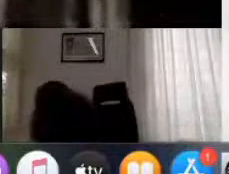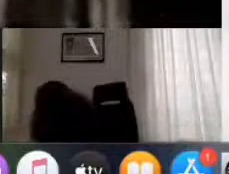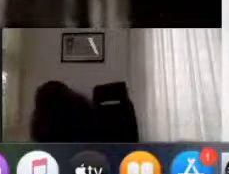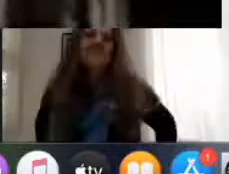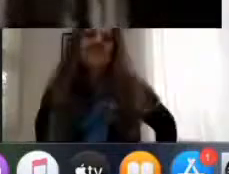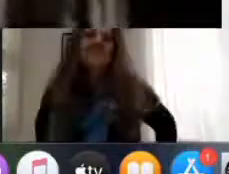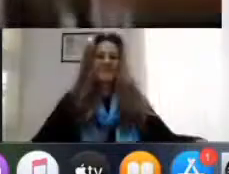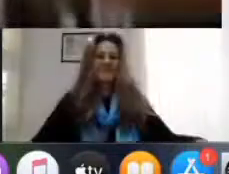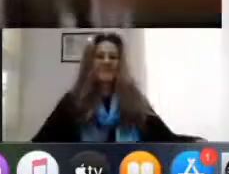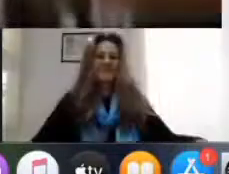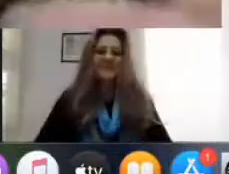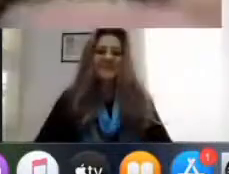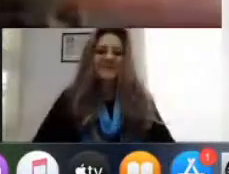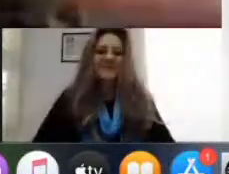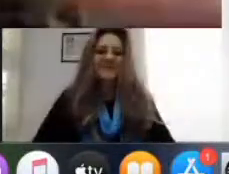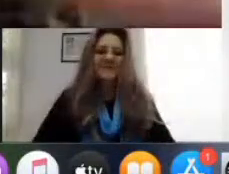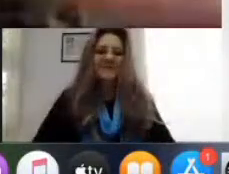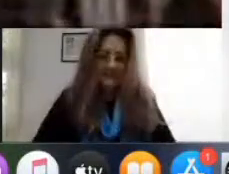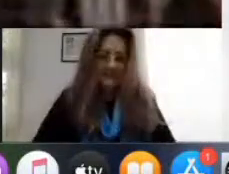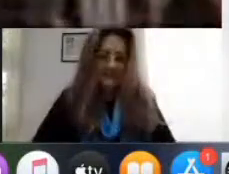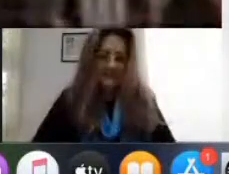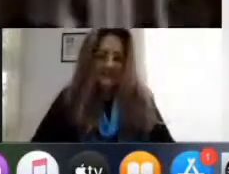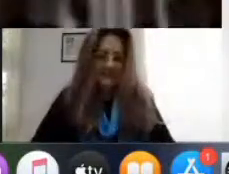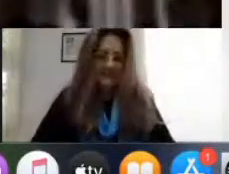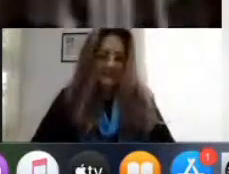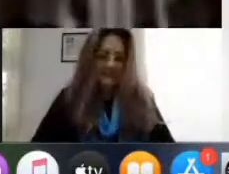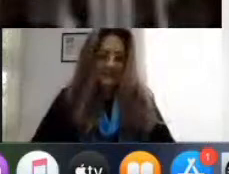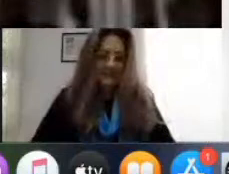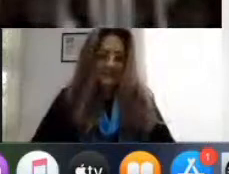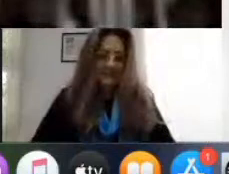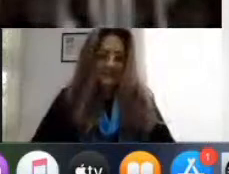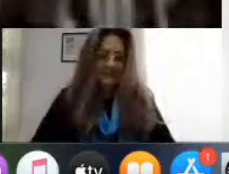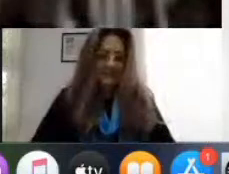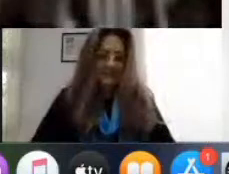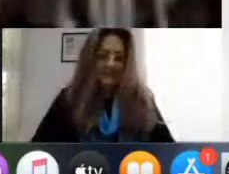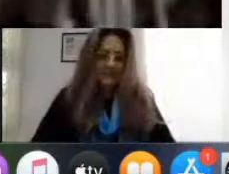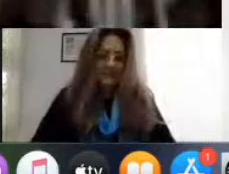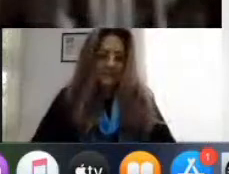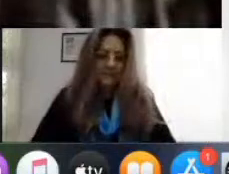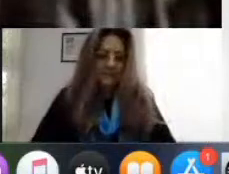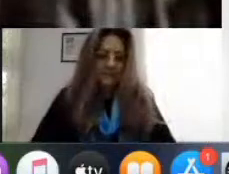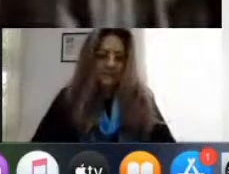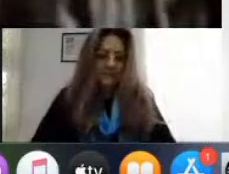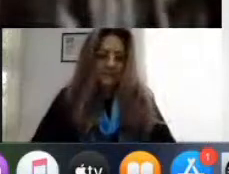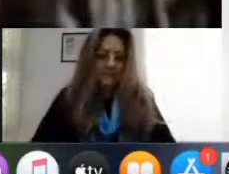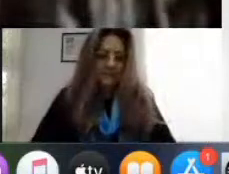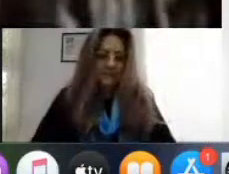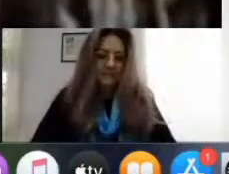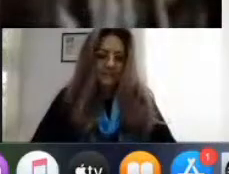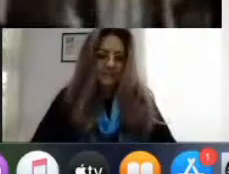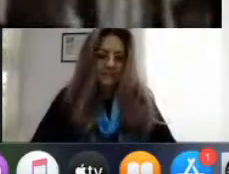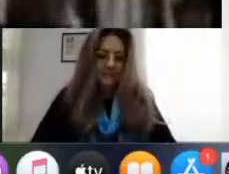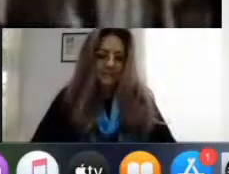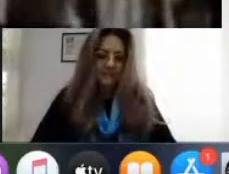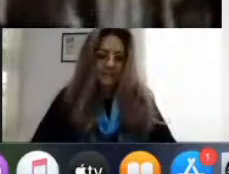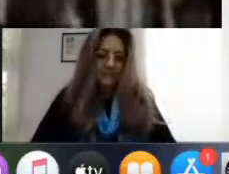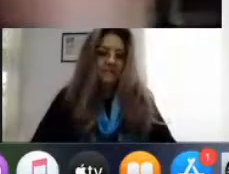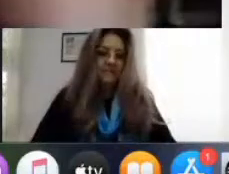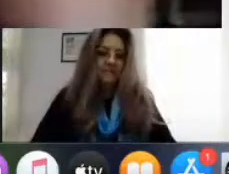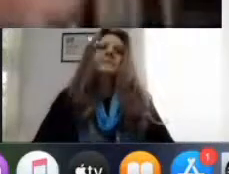de vírus como nós a entendemos. Porque a lógica da vida é baseada